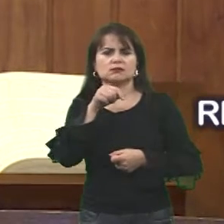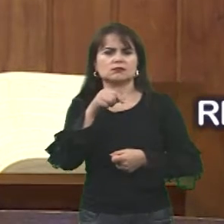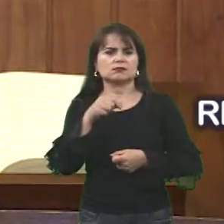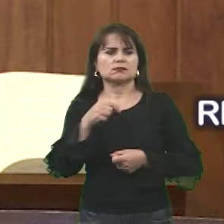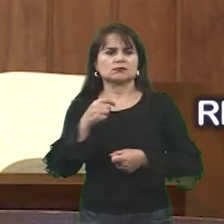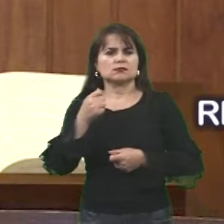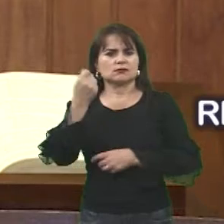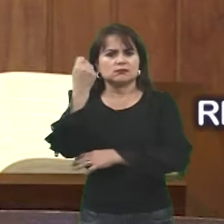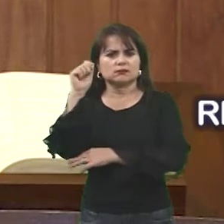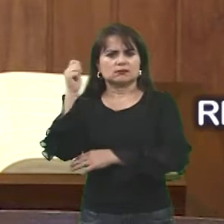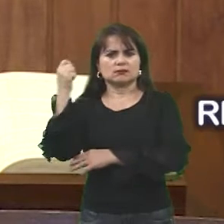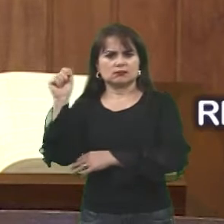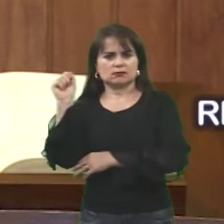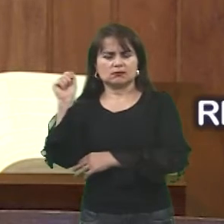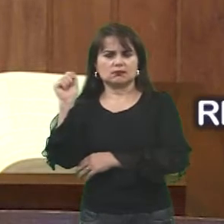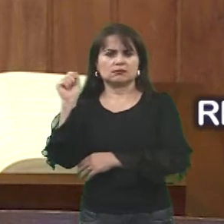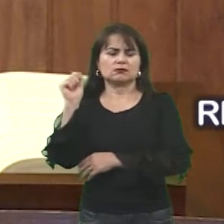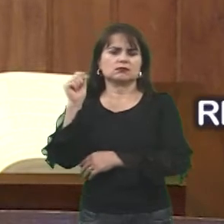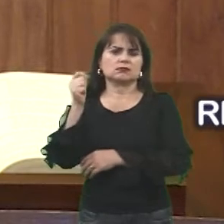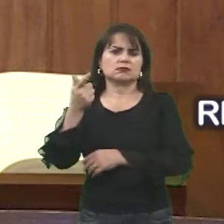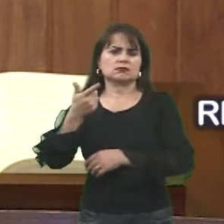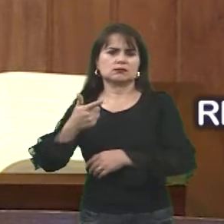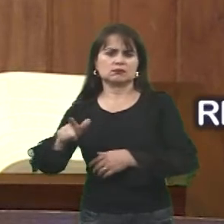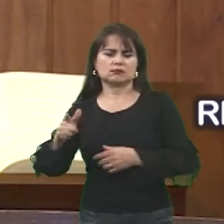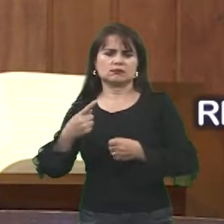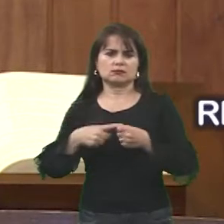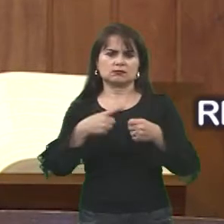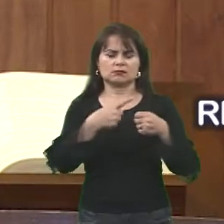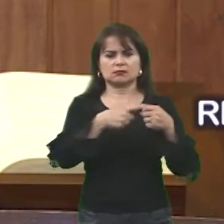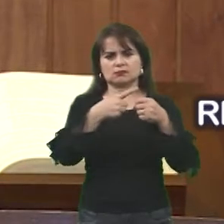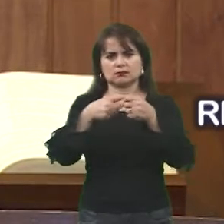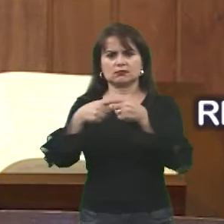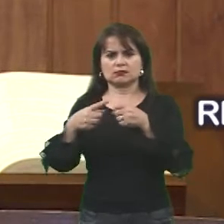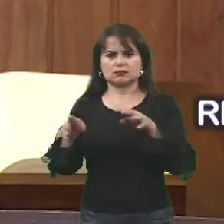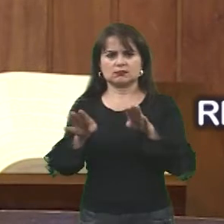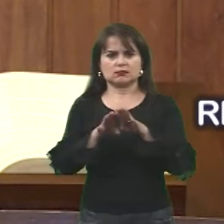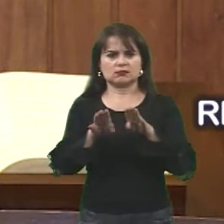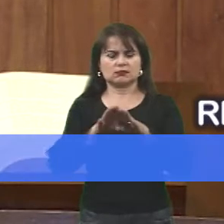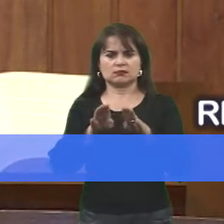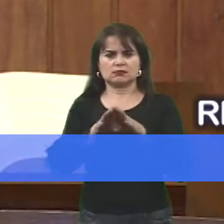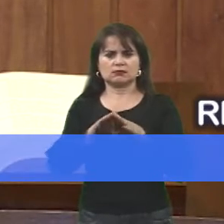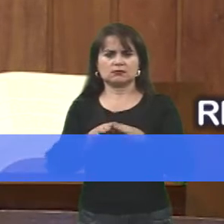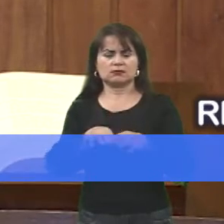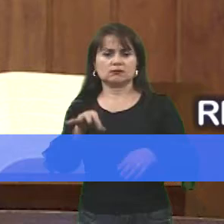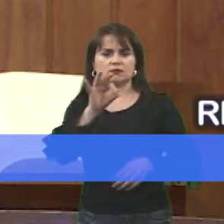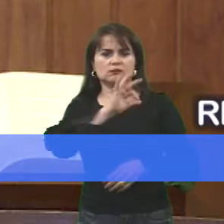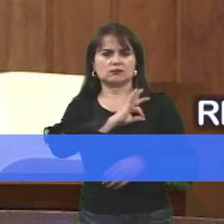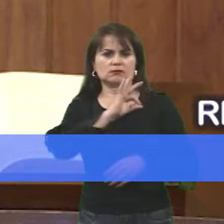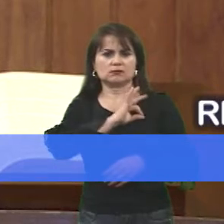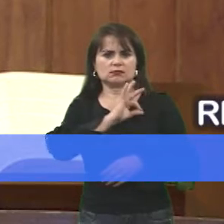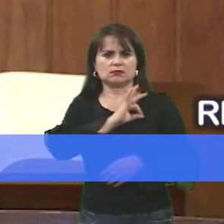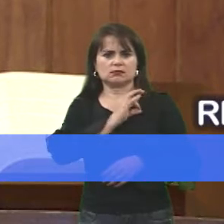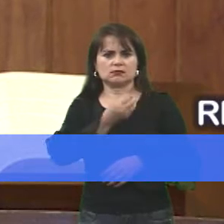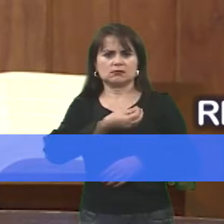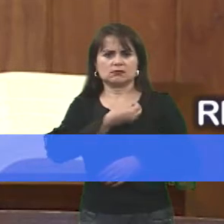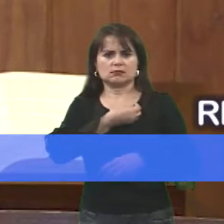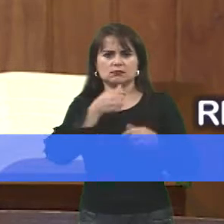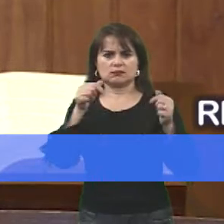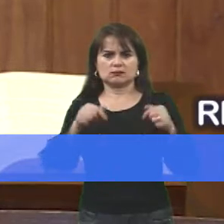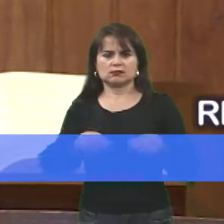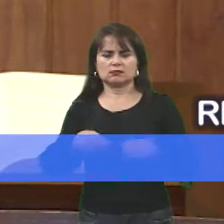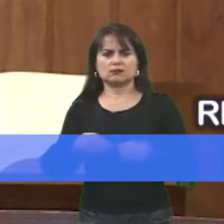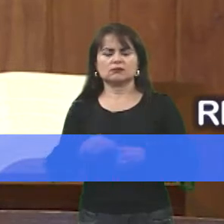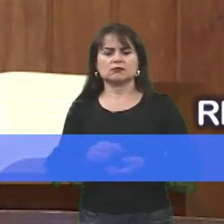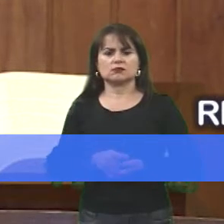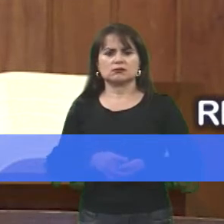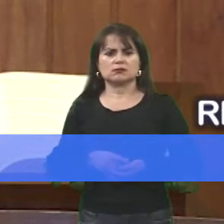a presença do coronel Sugar Rei e destacar muita honra ver